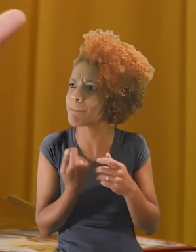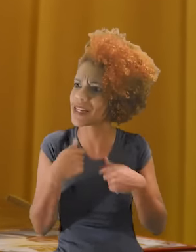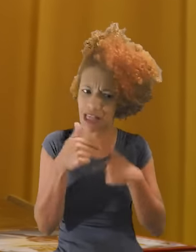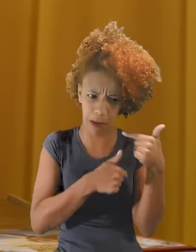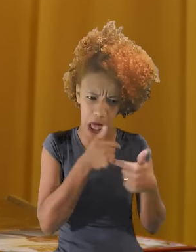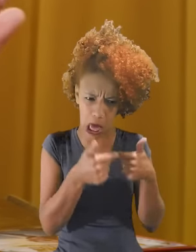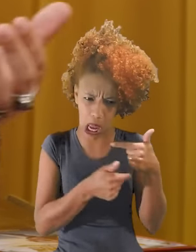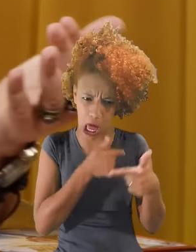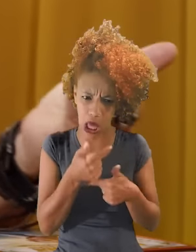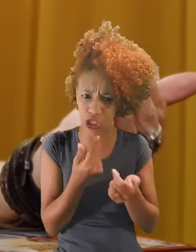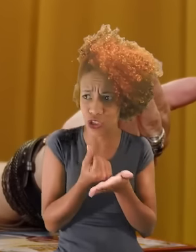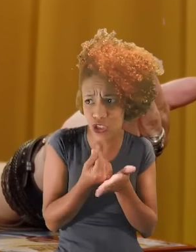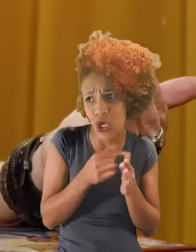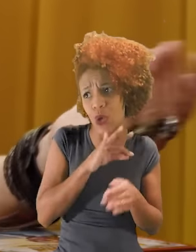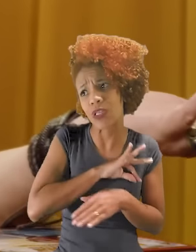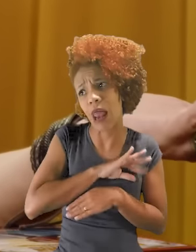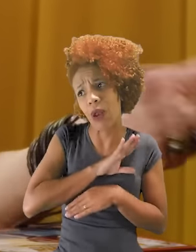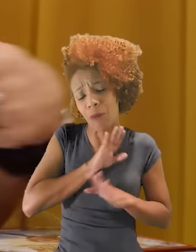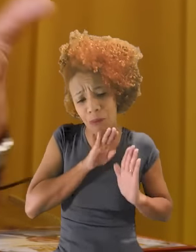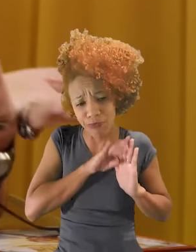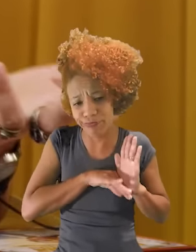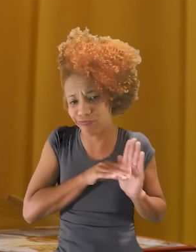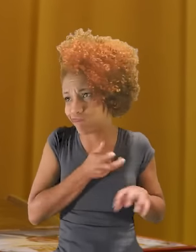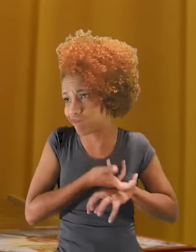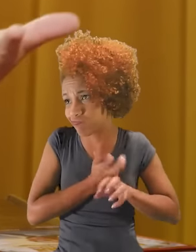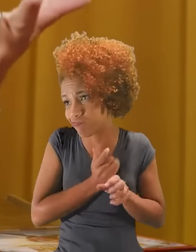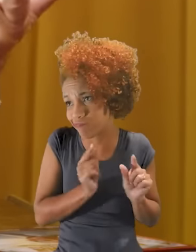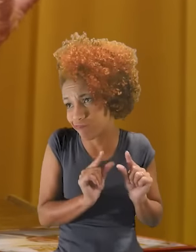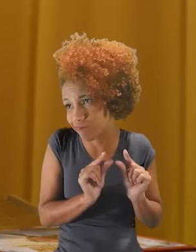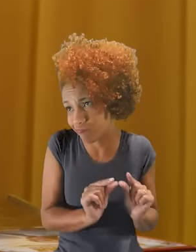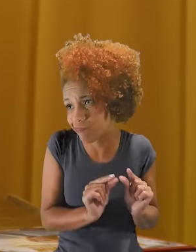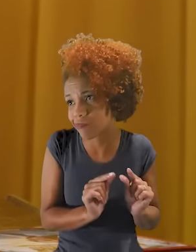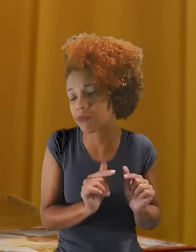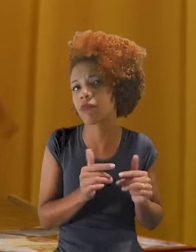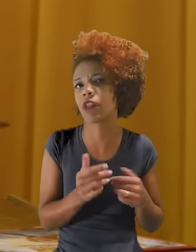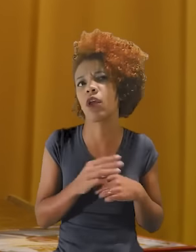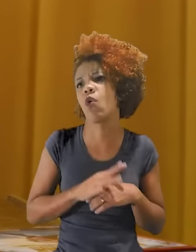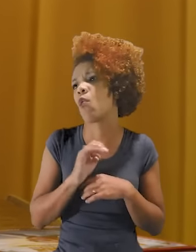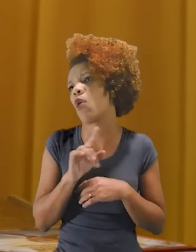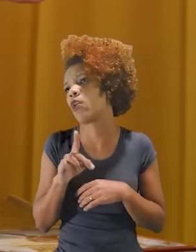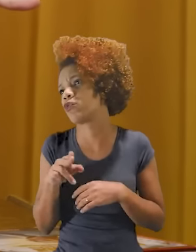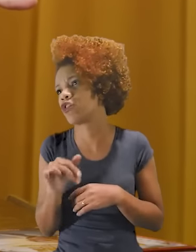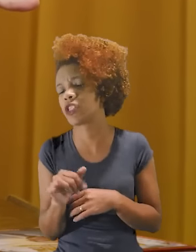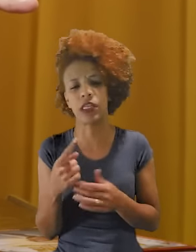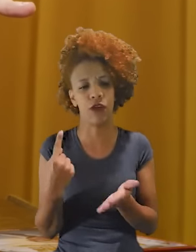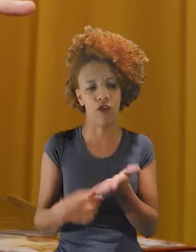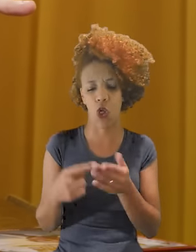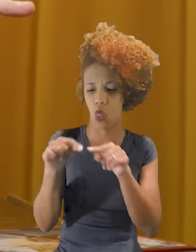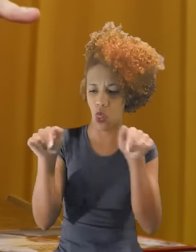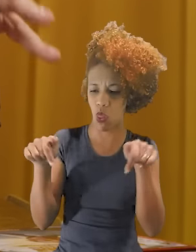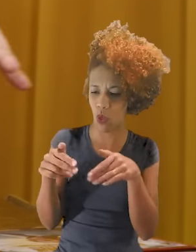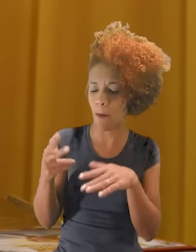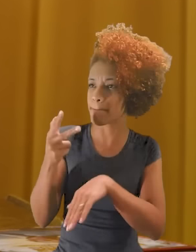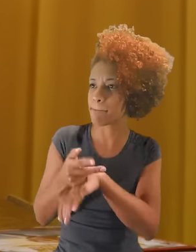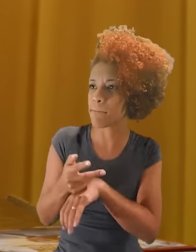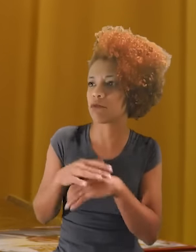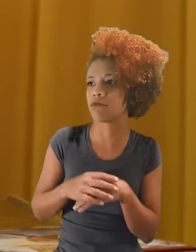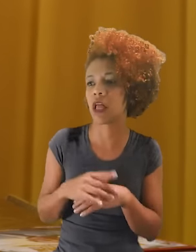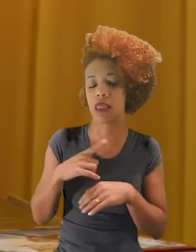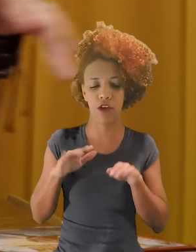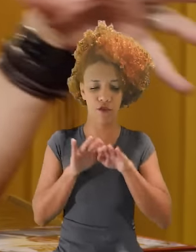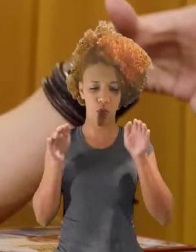trabalhar muito, ganhando pouco, eles iam ganhar uma miséria e tinham que trabalhar muito. O Walt Disney simplesmente fechou um dia o estúdio,